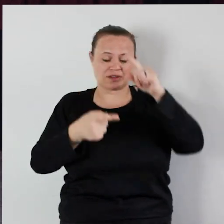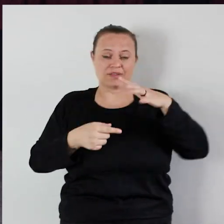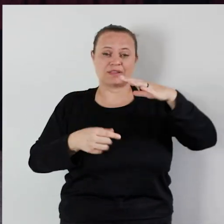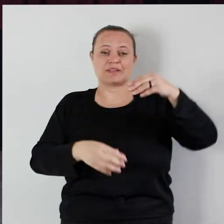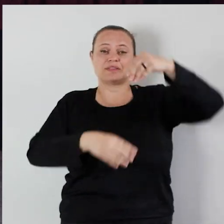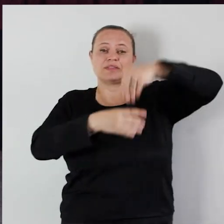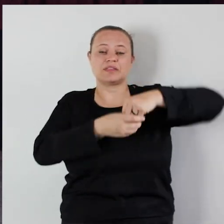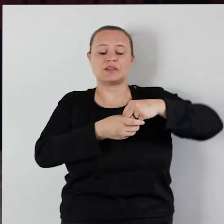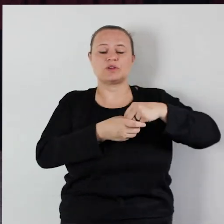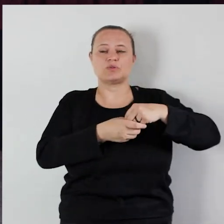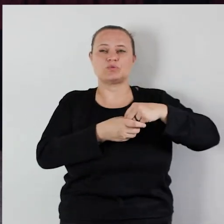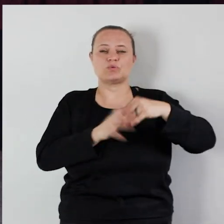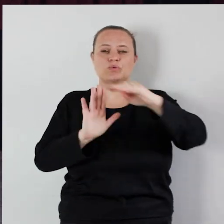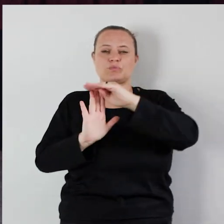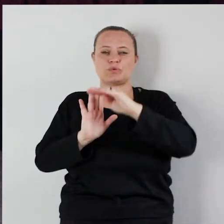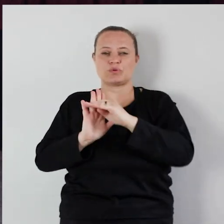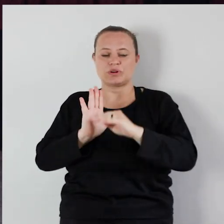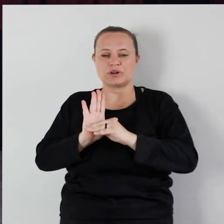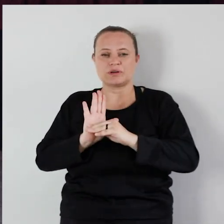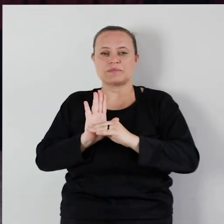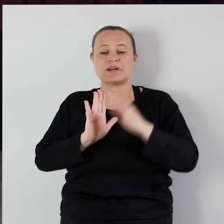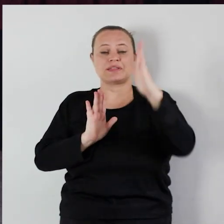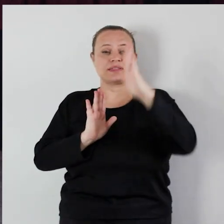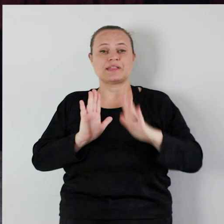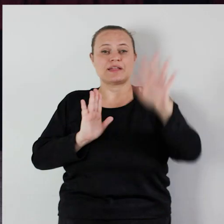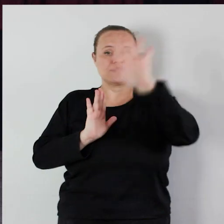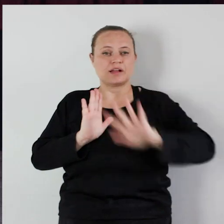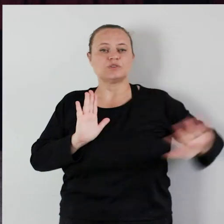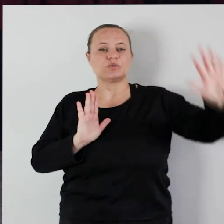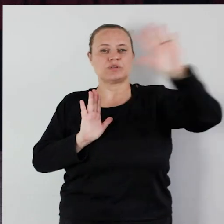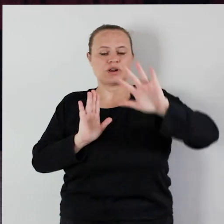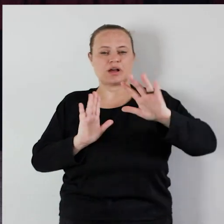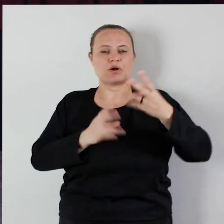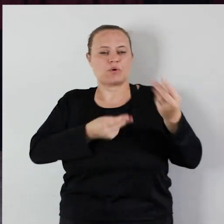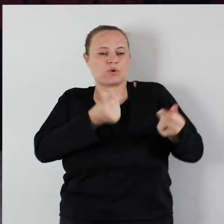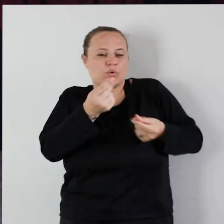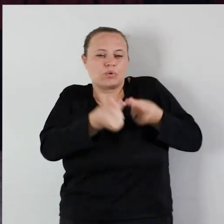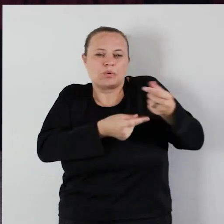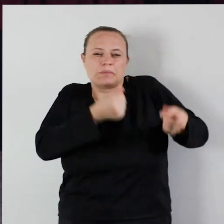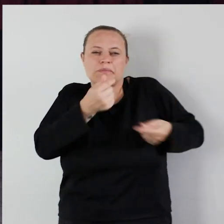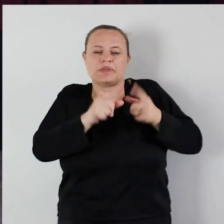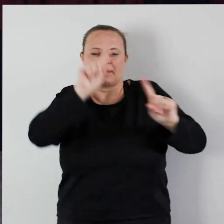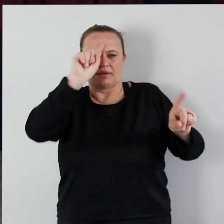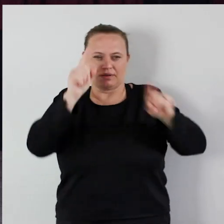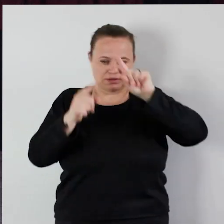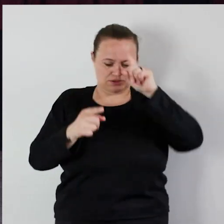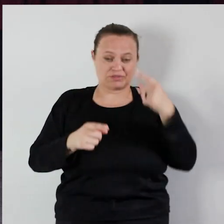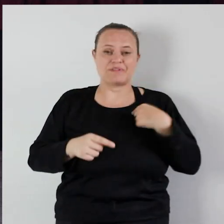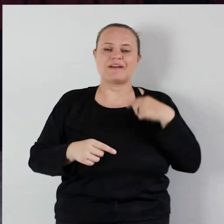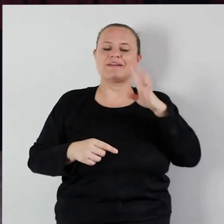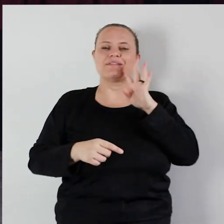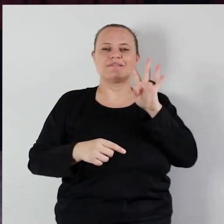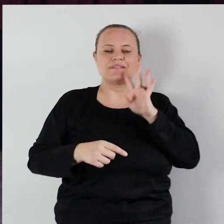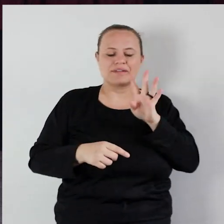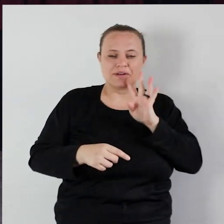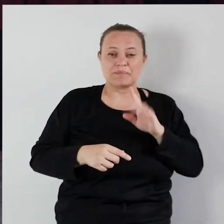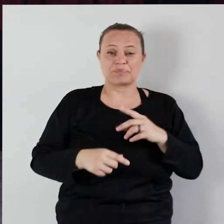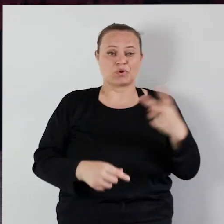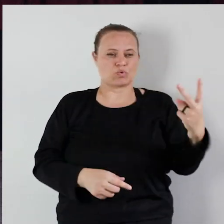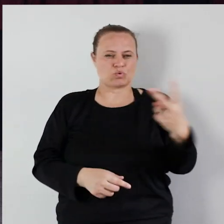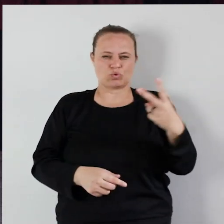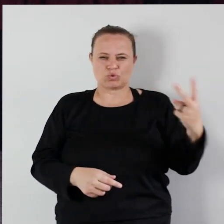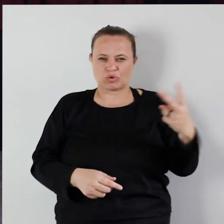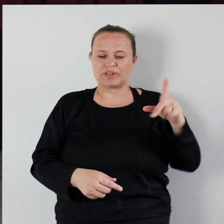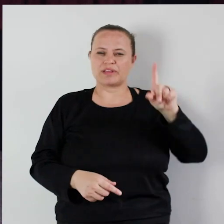de curso que foi discutindo a questão da economia criativa no programa Cultura Viva, no Programa Nacional de